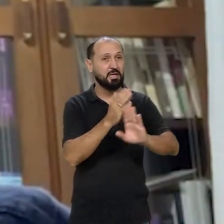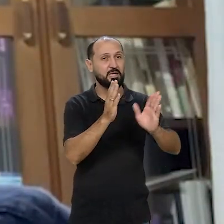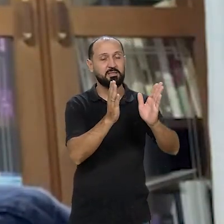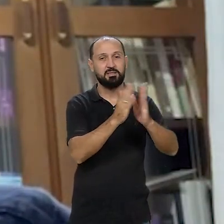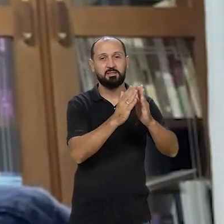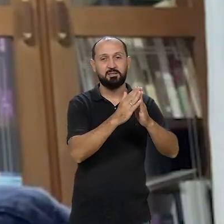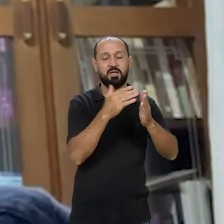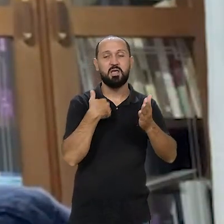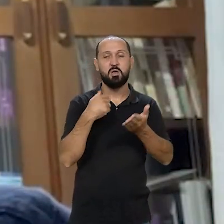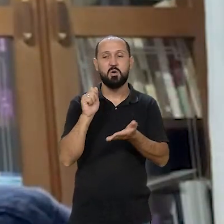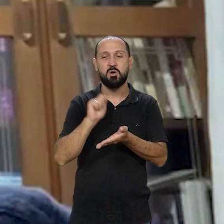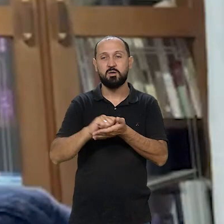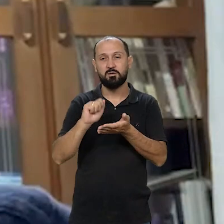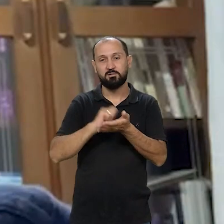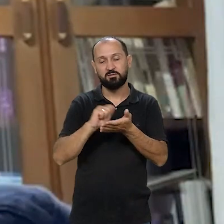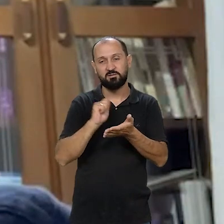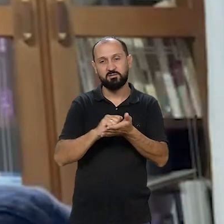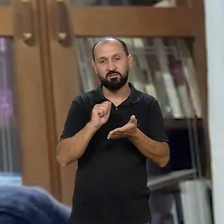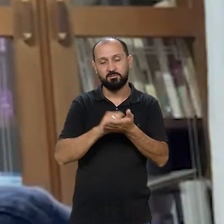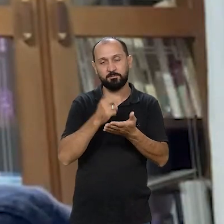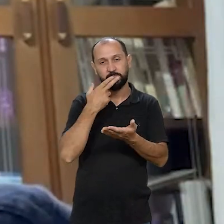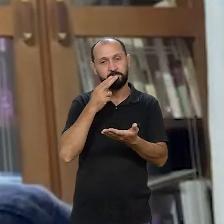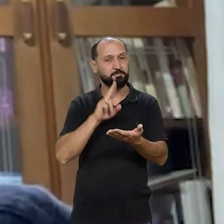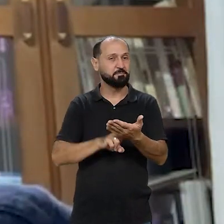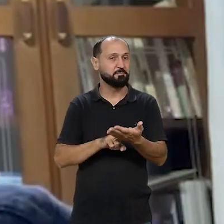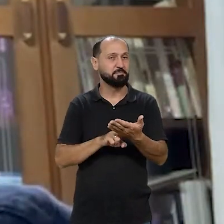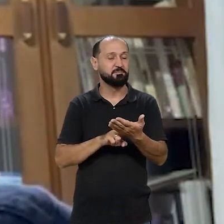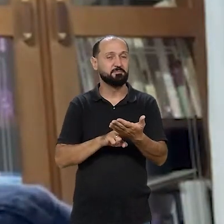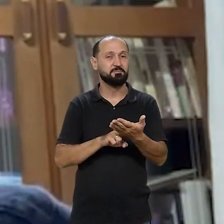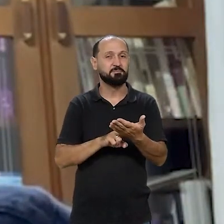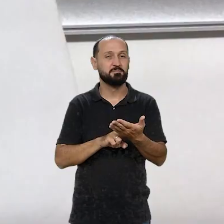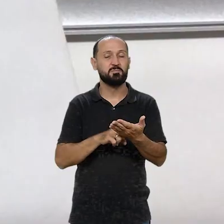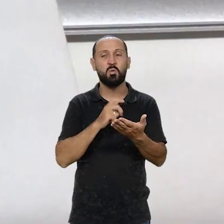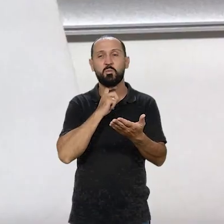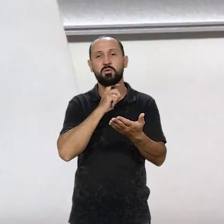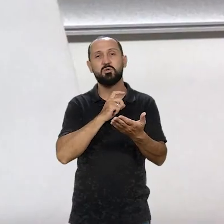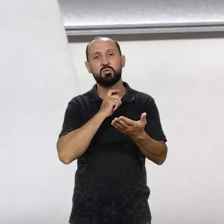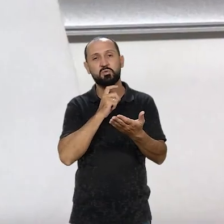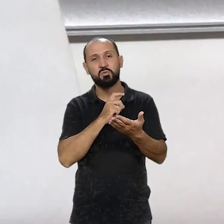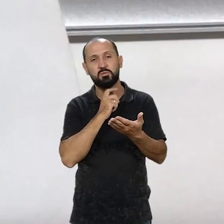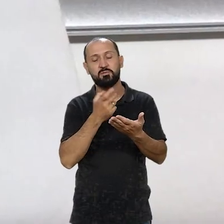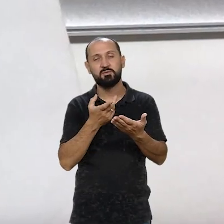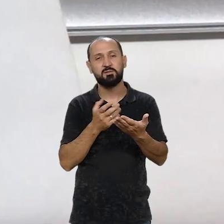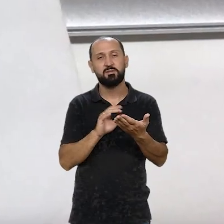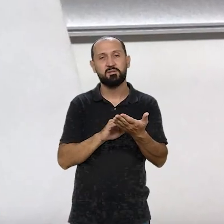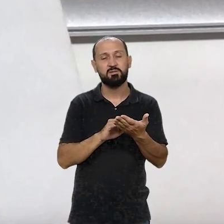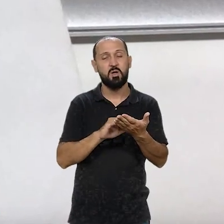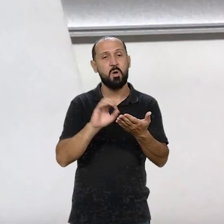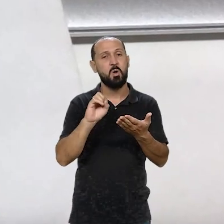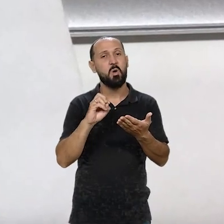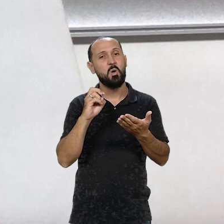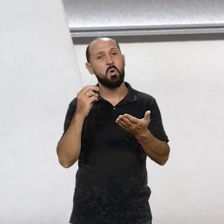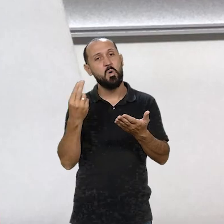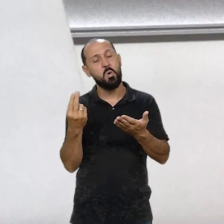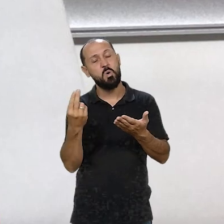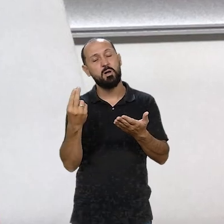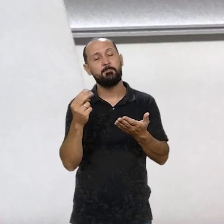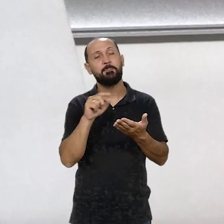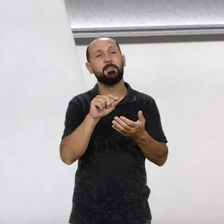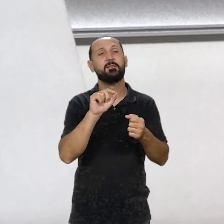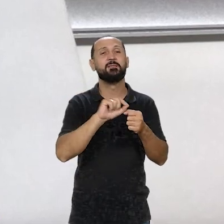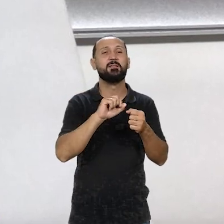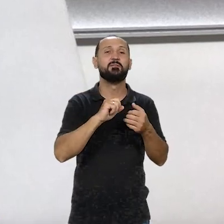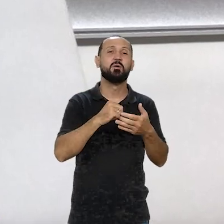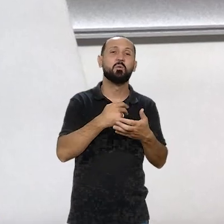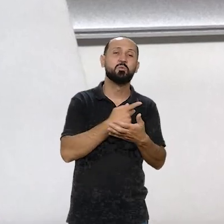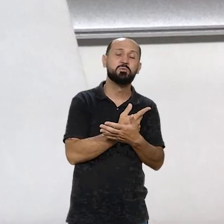até a casa dele, eu escrevia uma carta com as minhas dúvidas, né, ou sobre